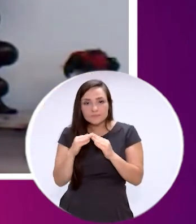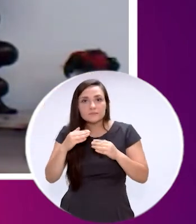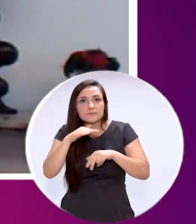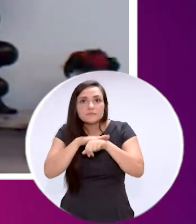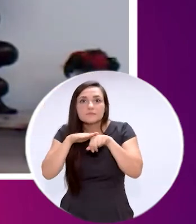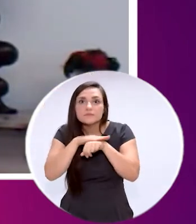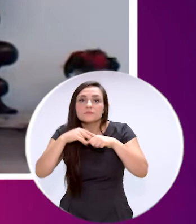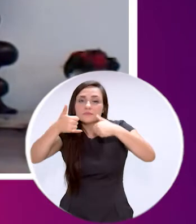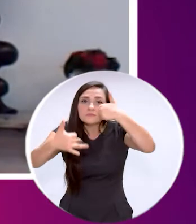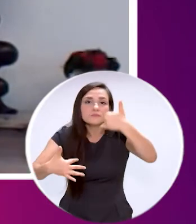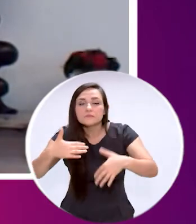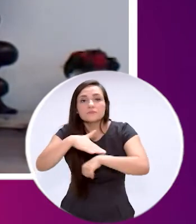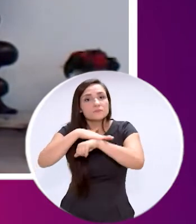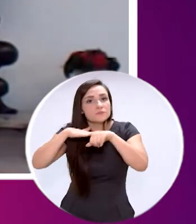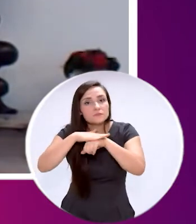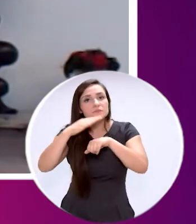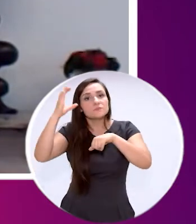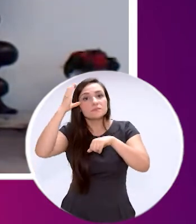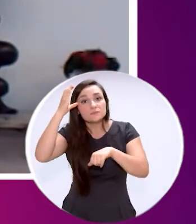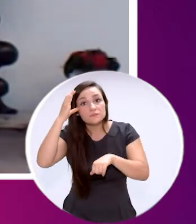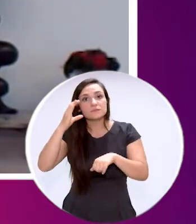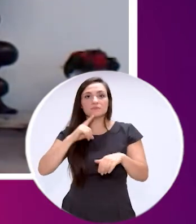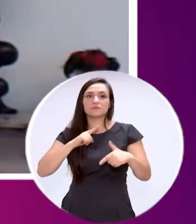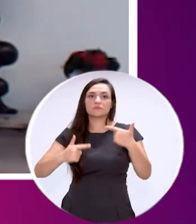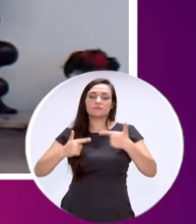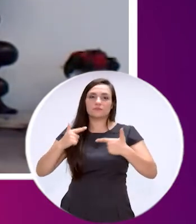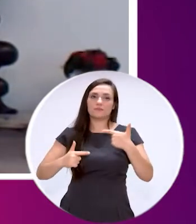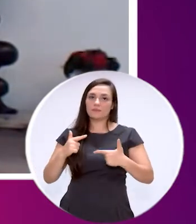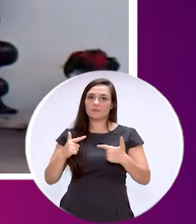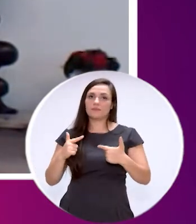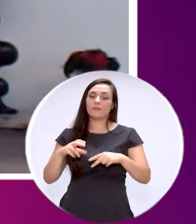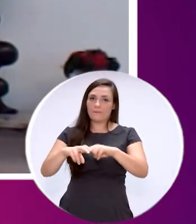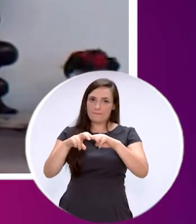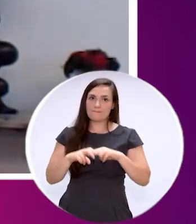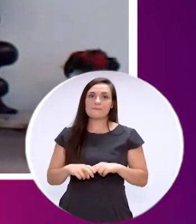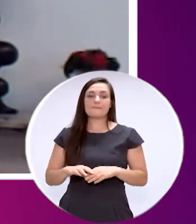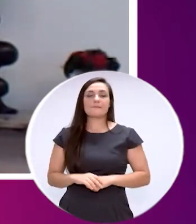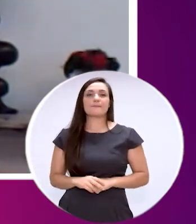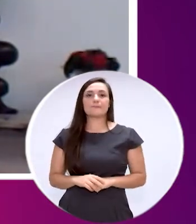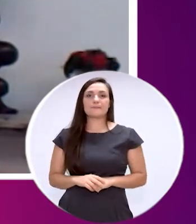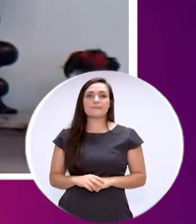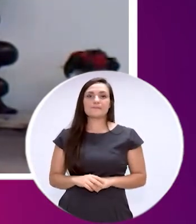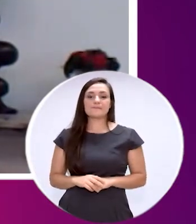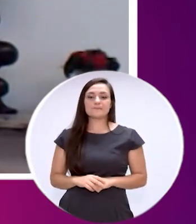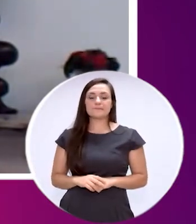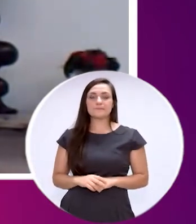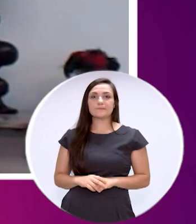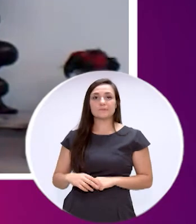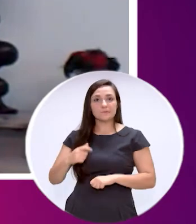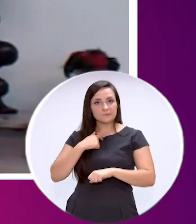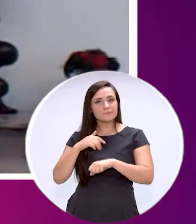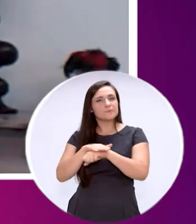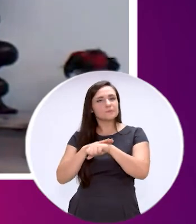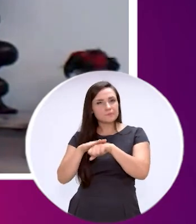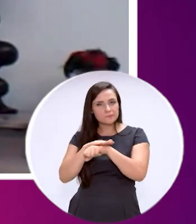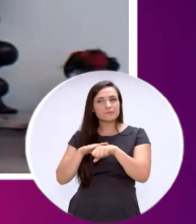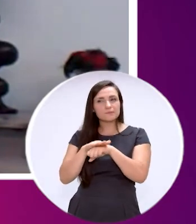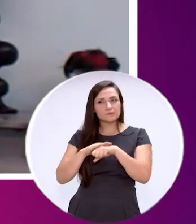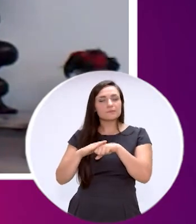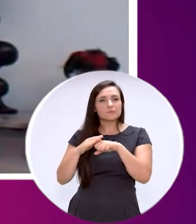que a gente possa principalmente contribuir. Então foi nesse sentido que a gente conversou e também um